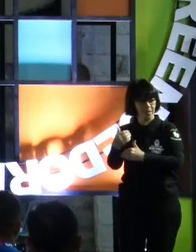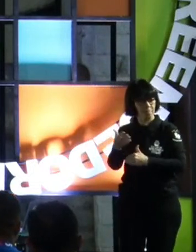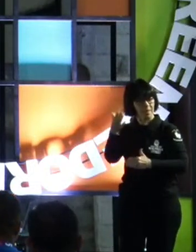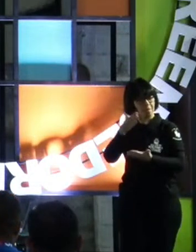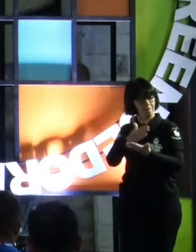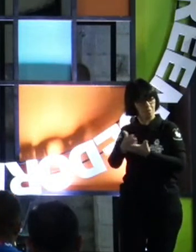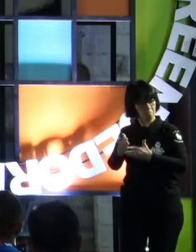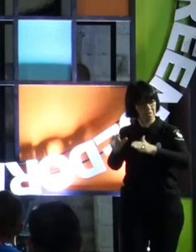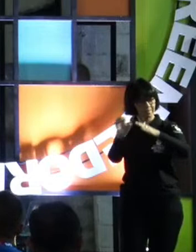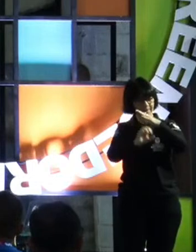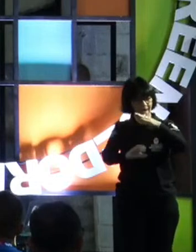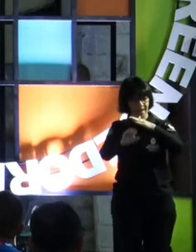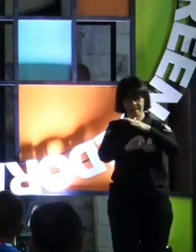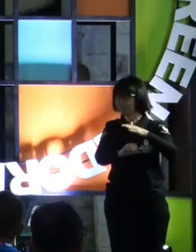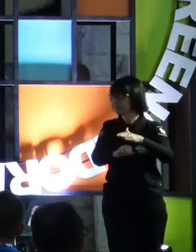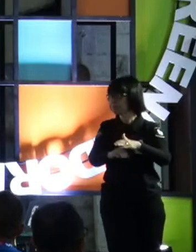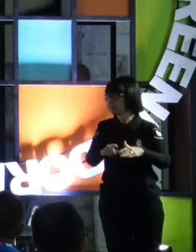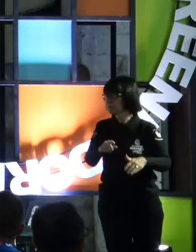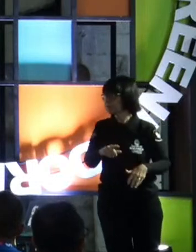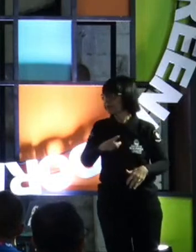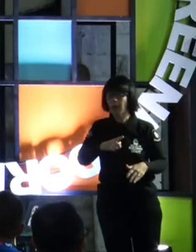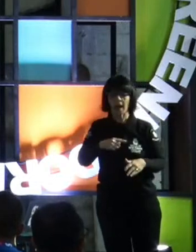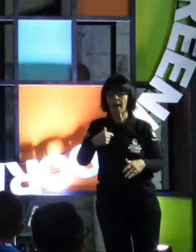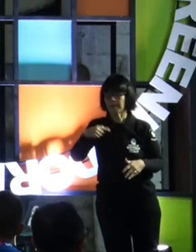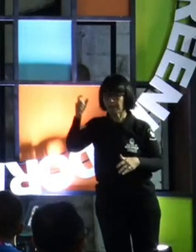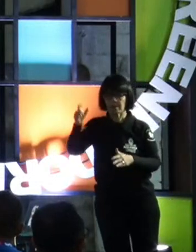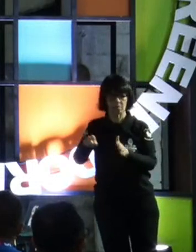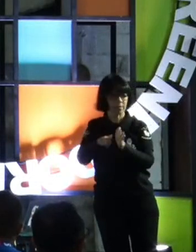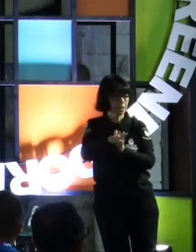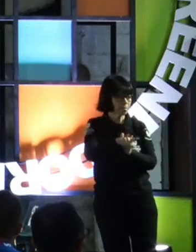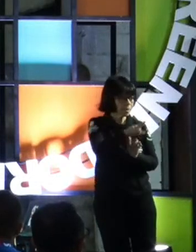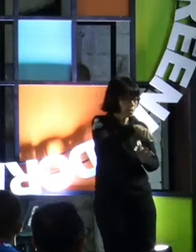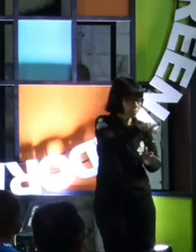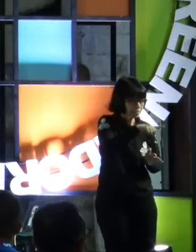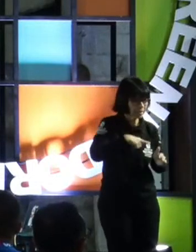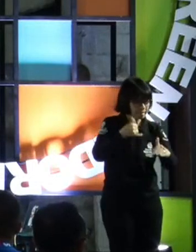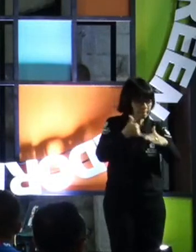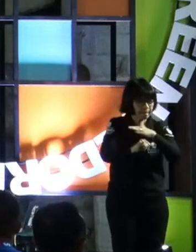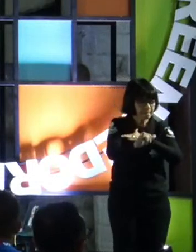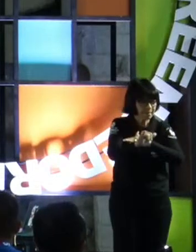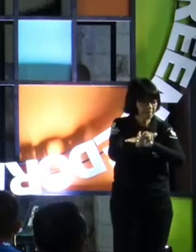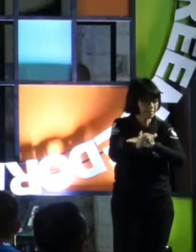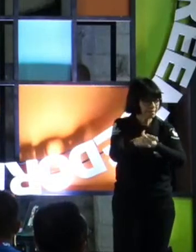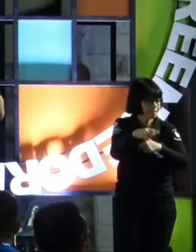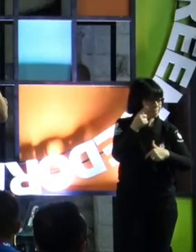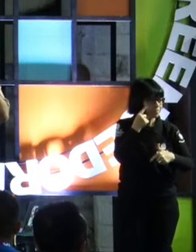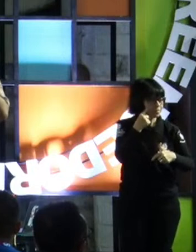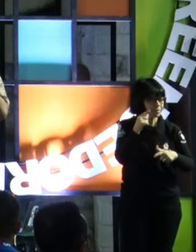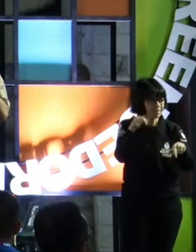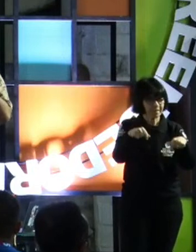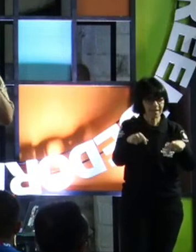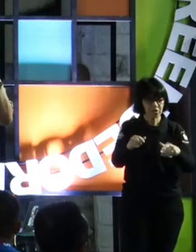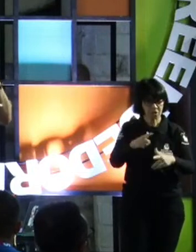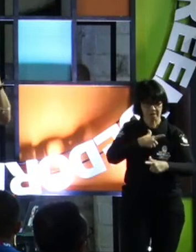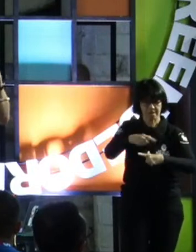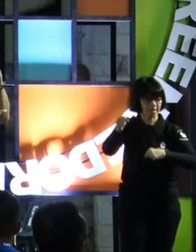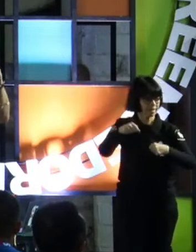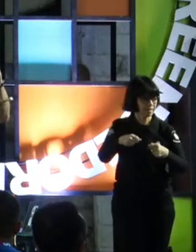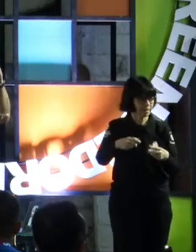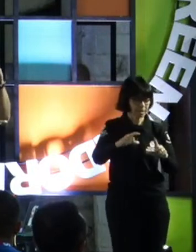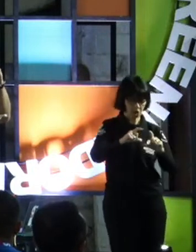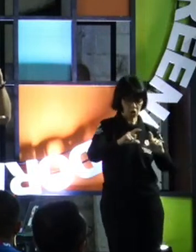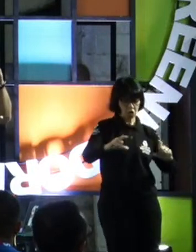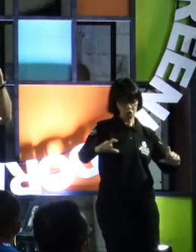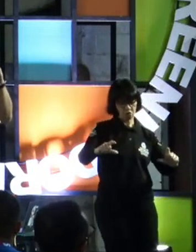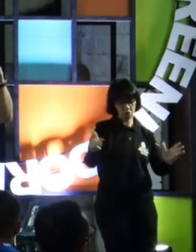empreender? Ah, eu tenho uma pergunta. Pergunte. Tu, que tem startup, tu achava que ia sair daqui com um cheque para o